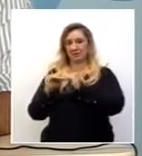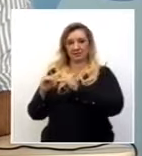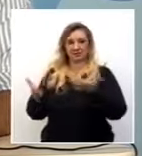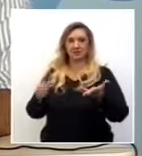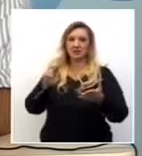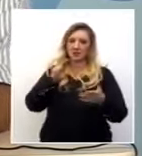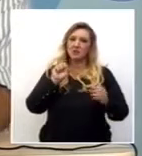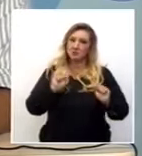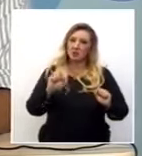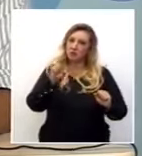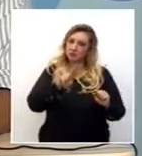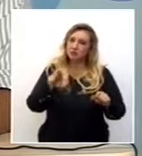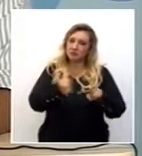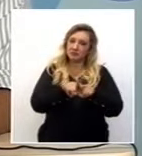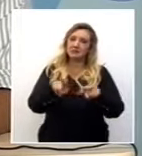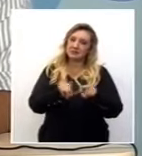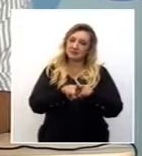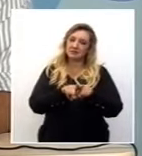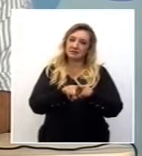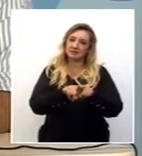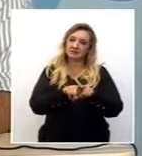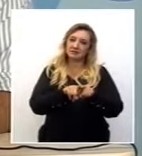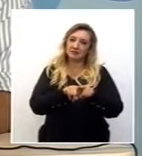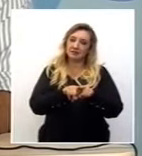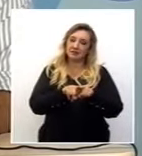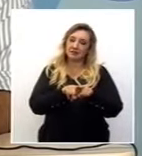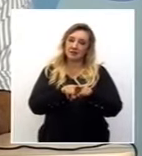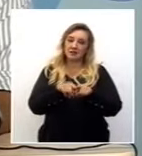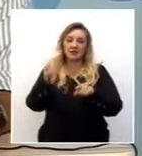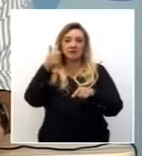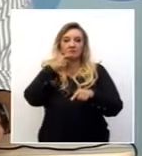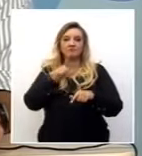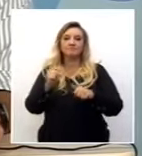que vocês podem estar utilizando para quê? Para poder